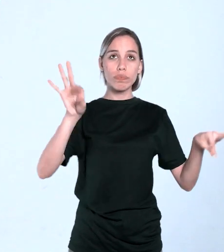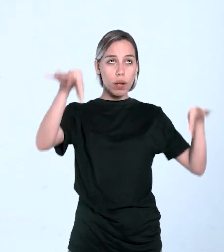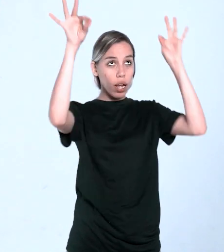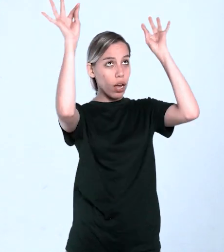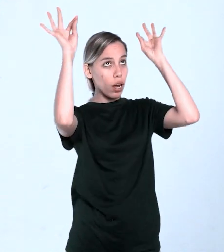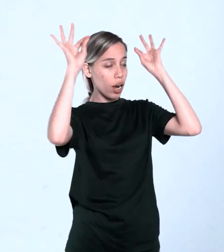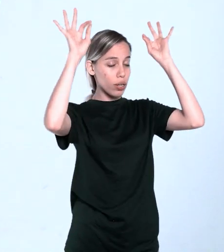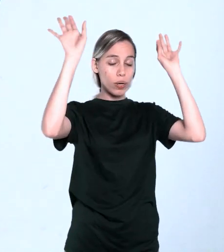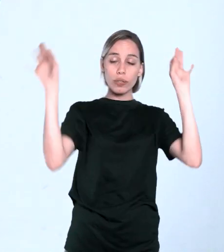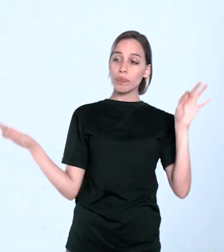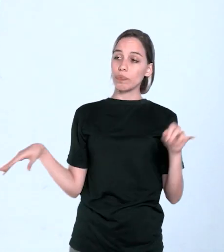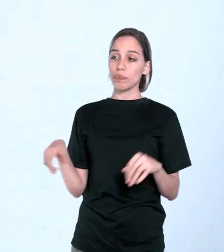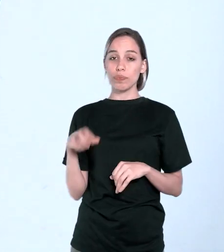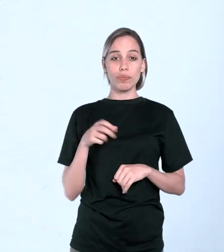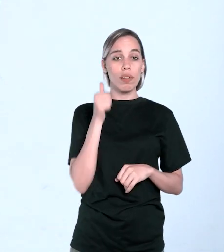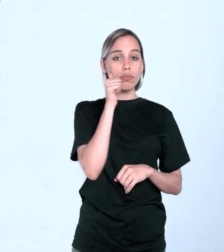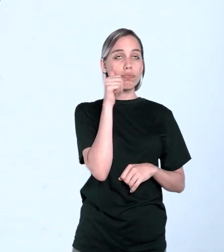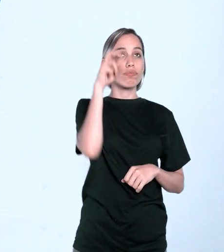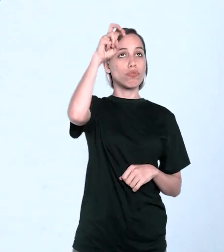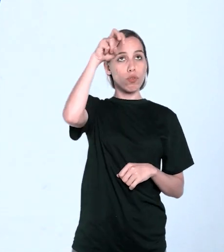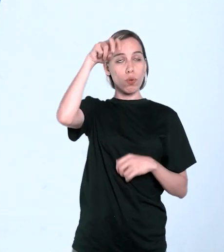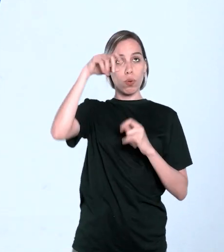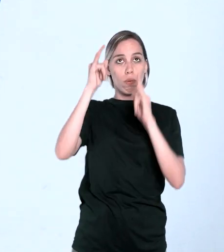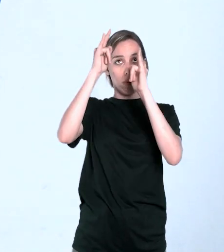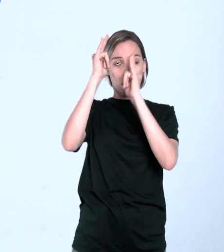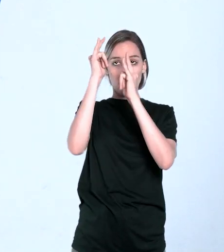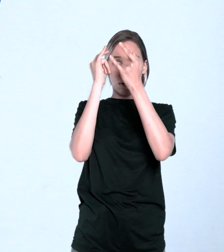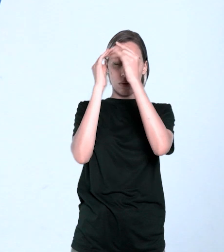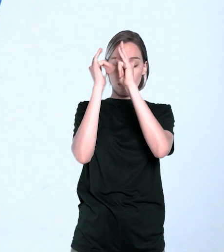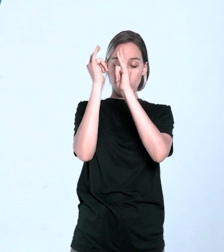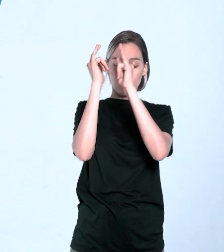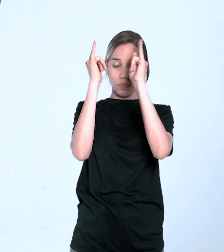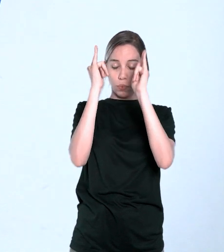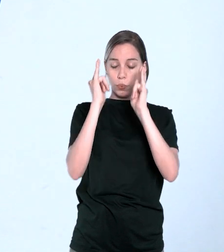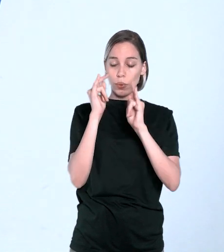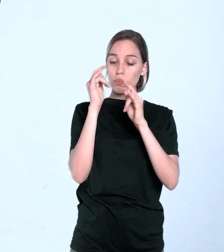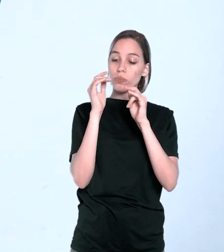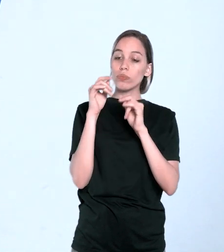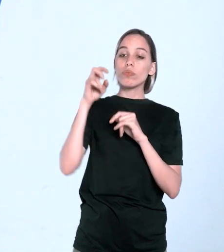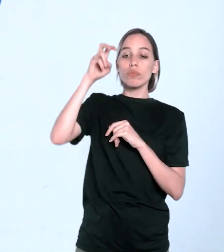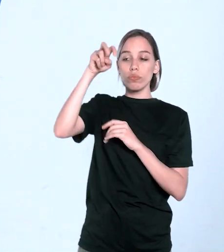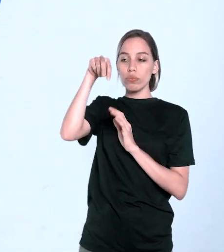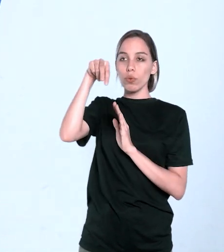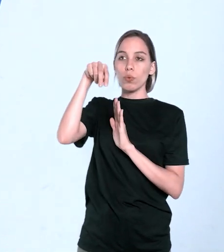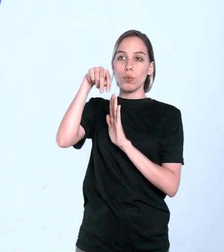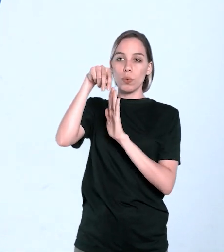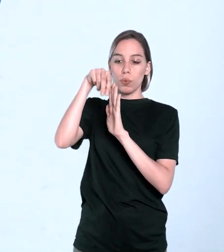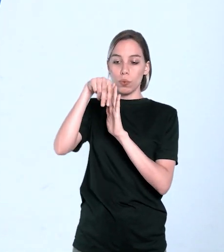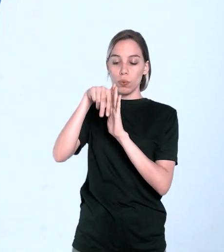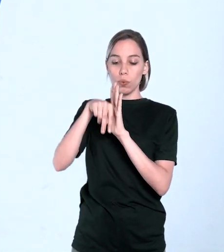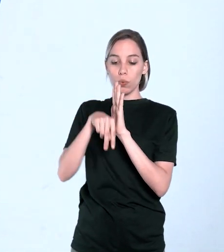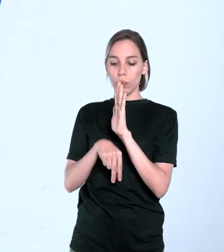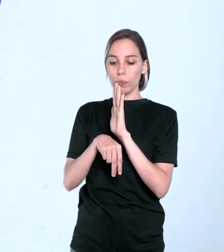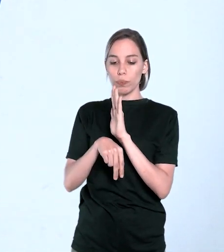"Minha senhora, onde vai?" Mas Brigitta não teria escutado nem se entendesse a língua. Deu alguns passos, resvalou na calçada